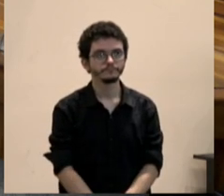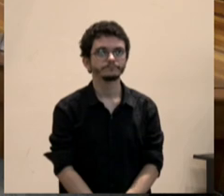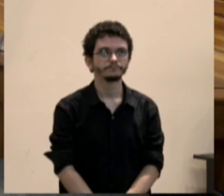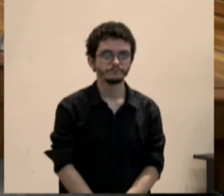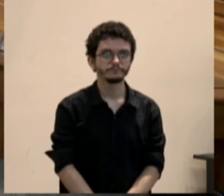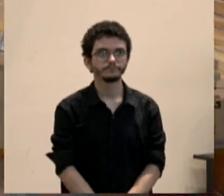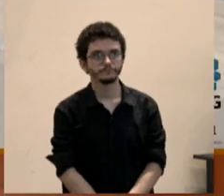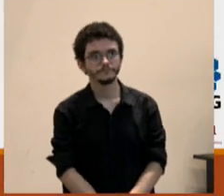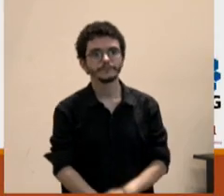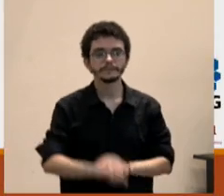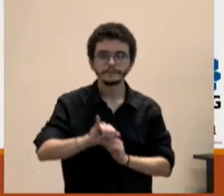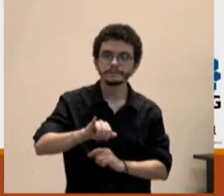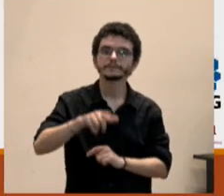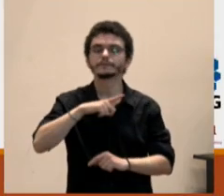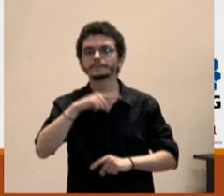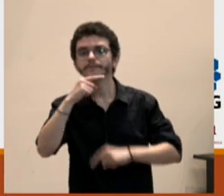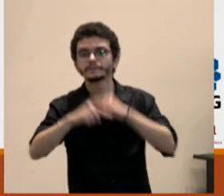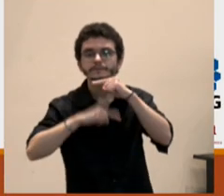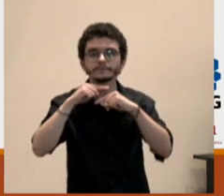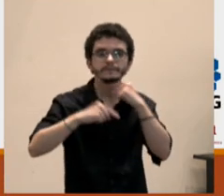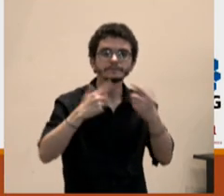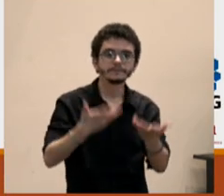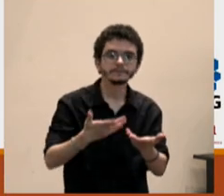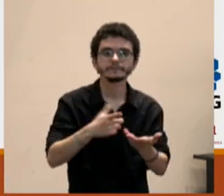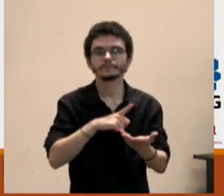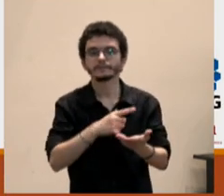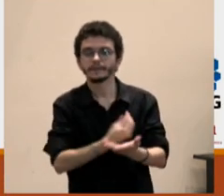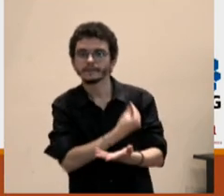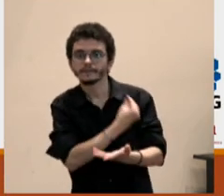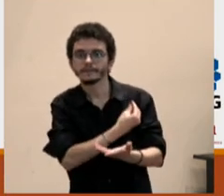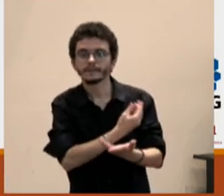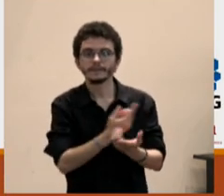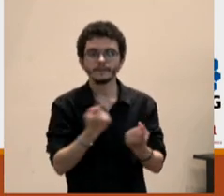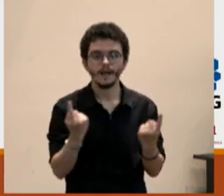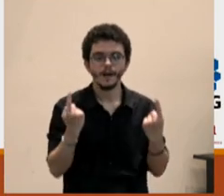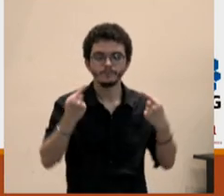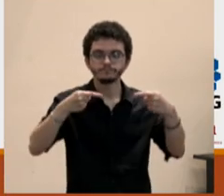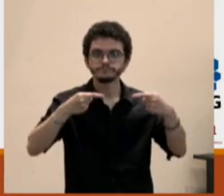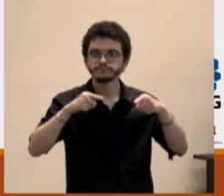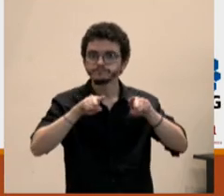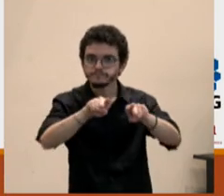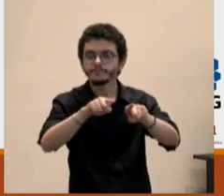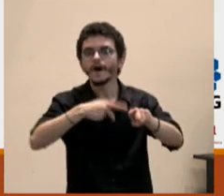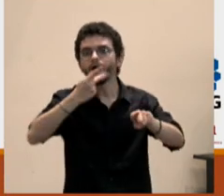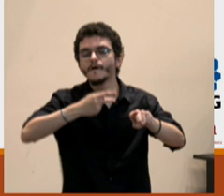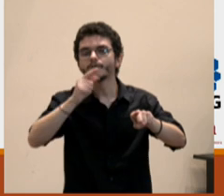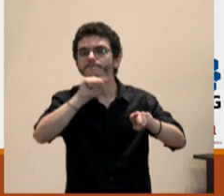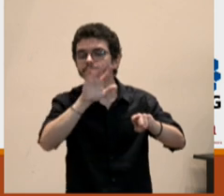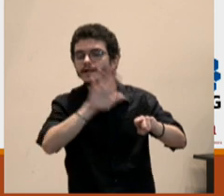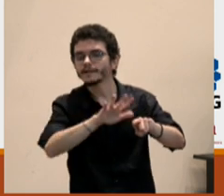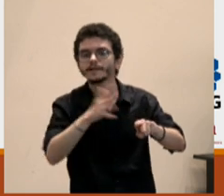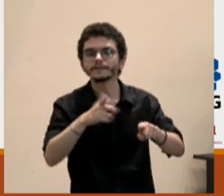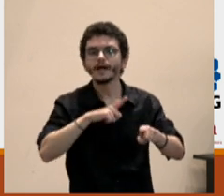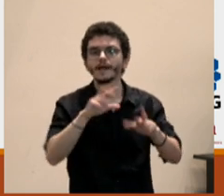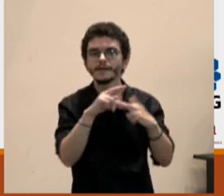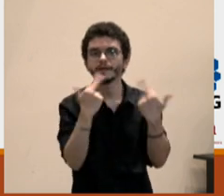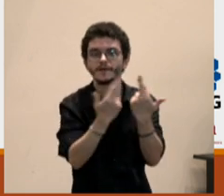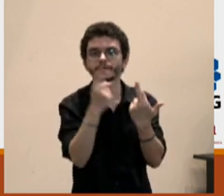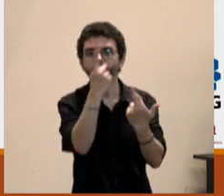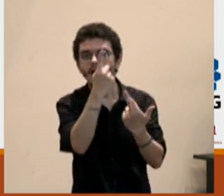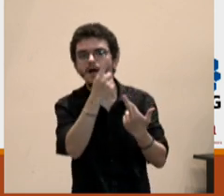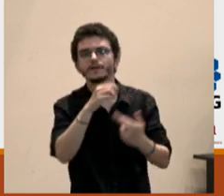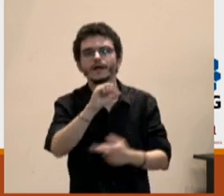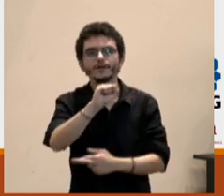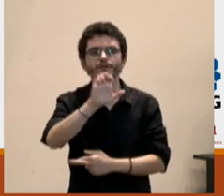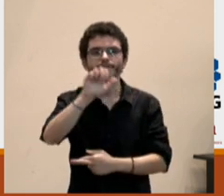Se ainda há dúvida, que existe uma vertente que fala dessa forma. Nós participamos de uma reunião lá no Senado e que isso